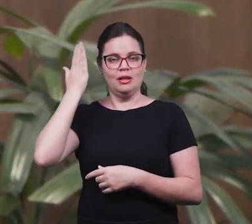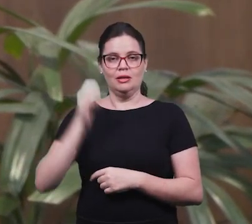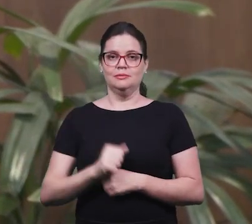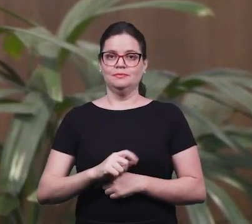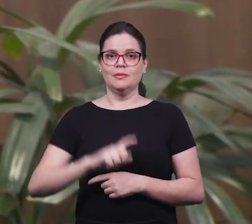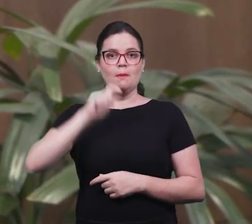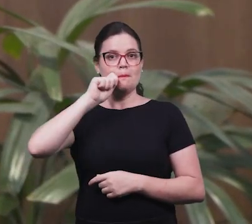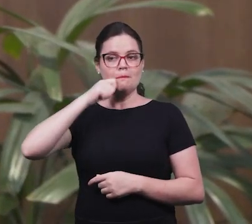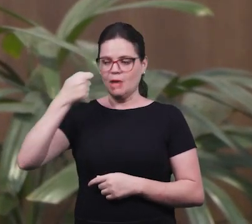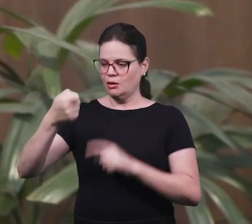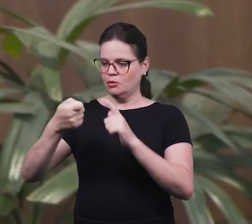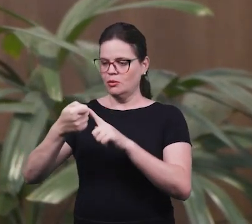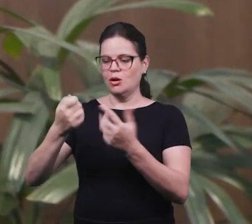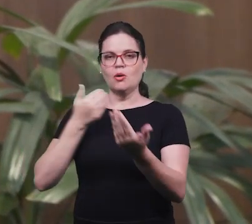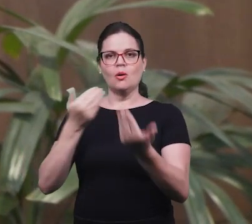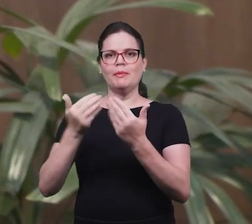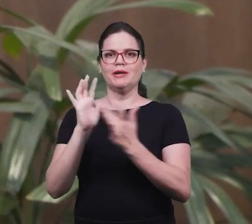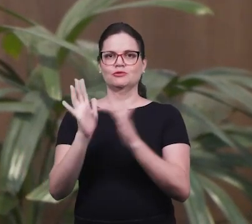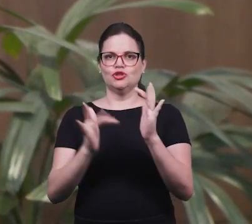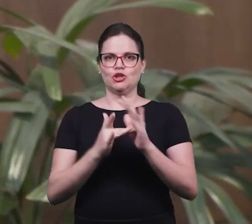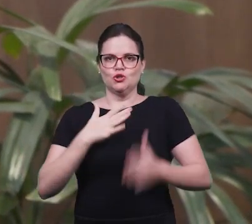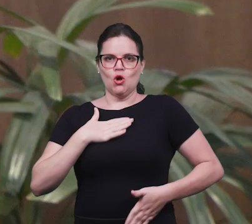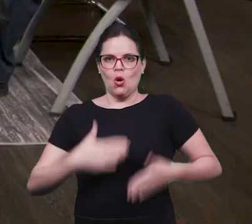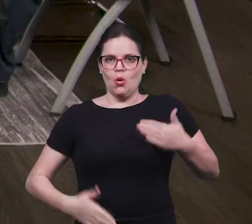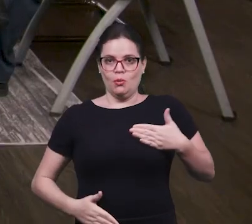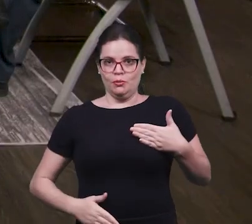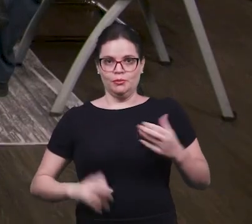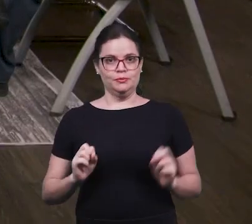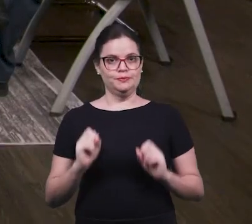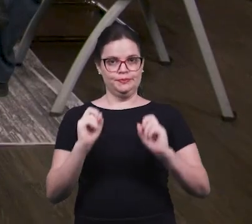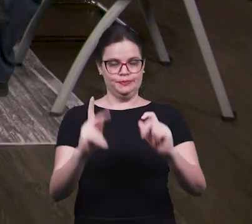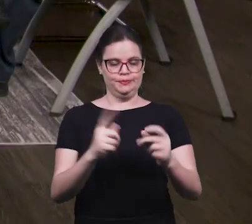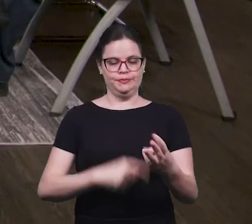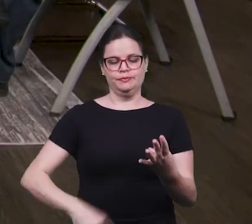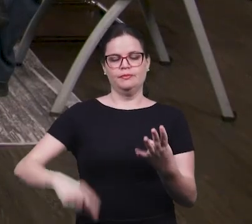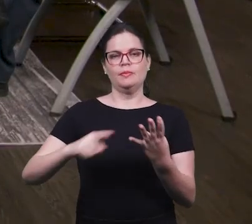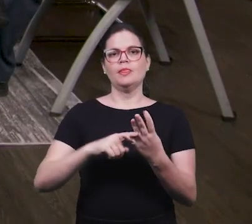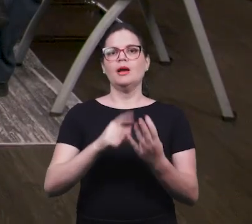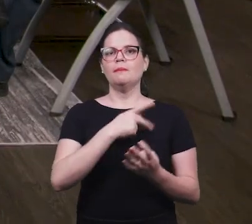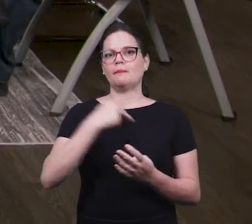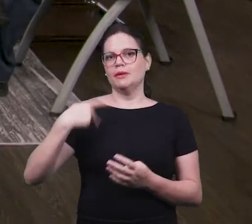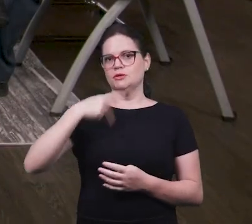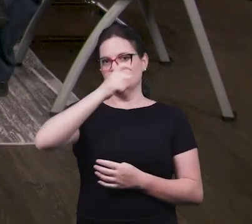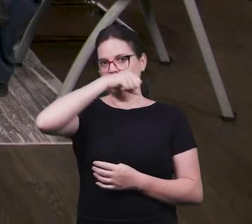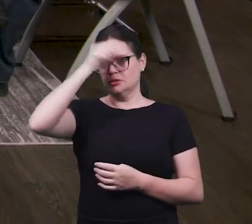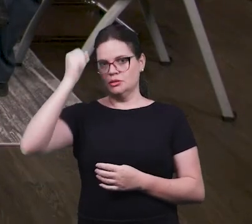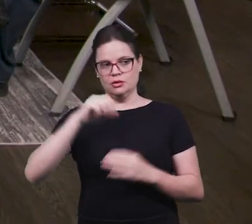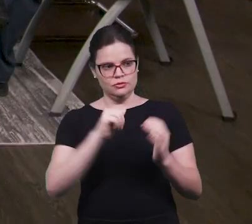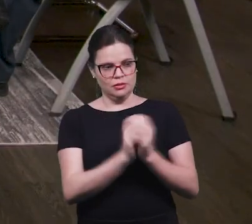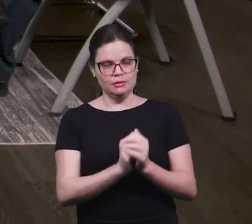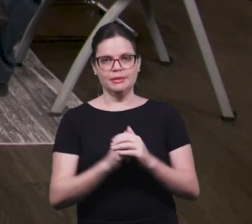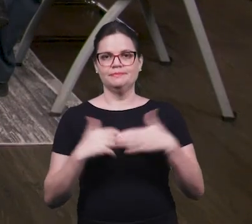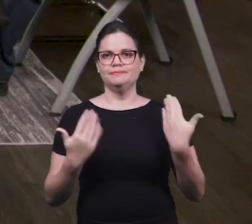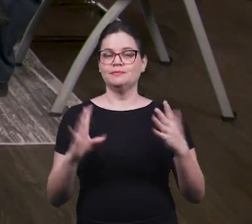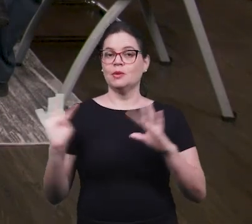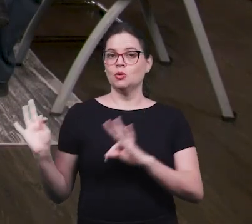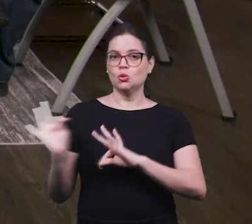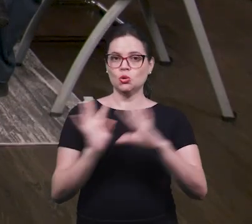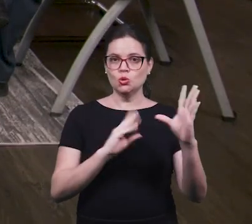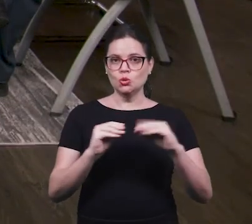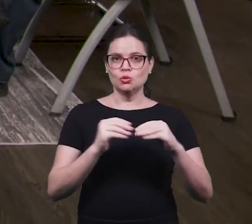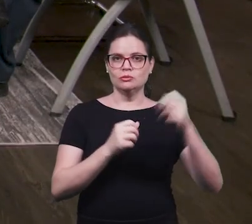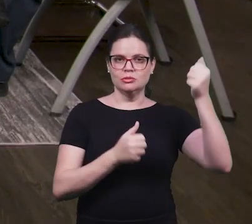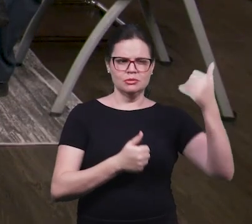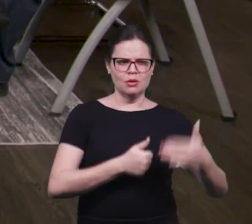o partir do pão é o corpo de Cristo. Amém. Pastor Sérgio Souza. É que tudo que foi dito aqui, o